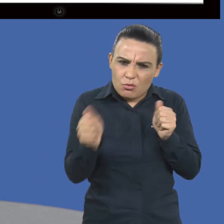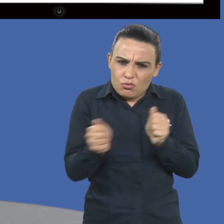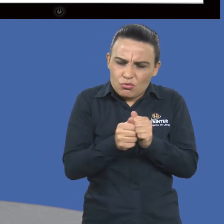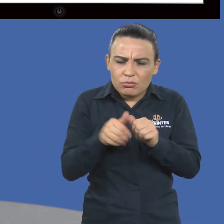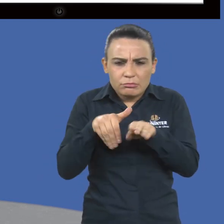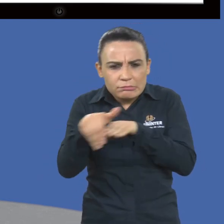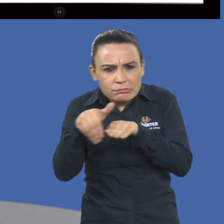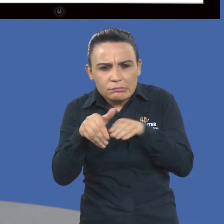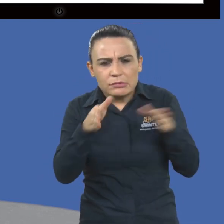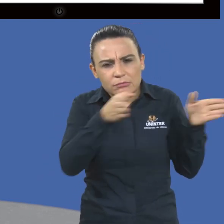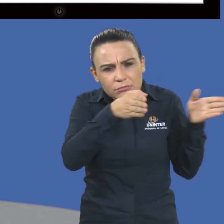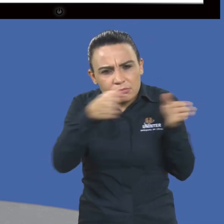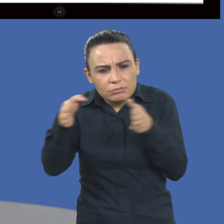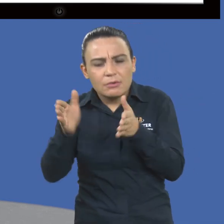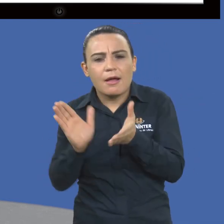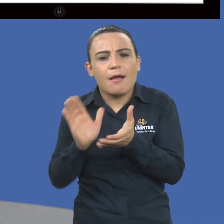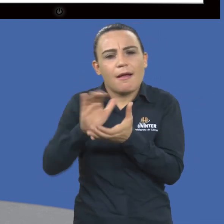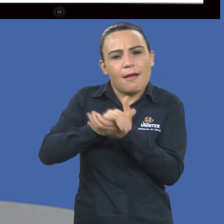já tiveram